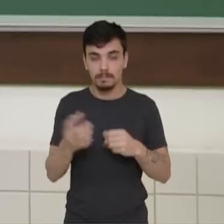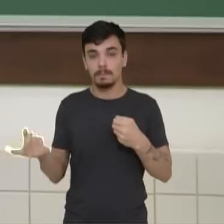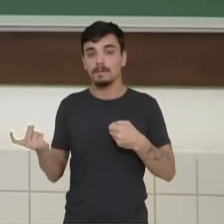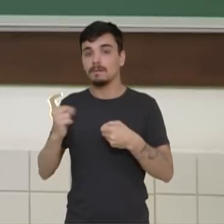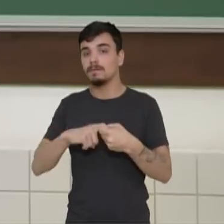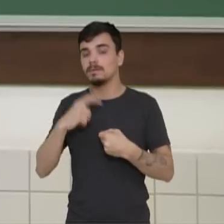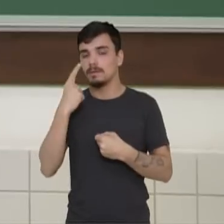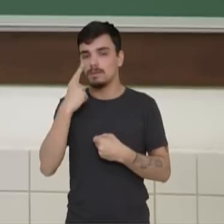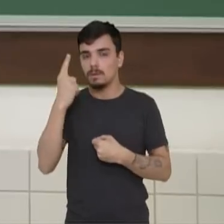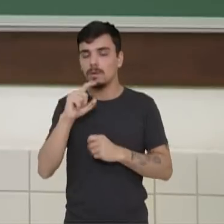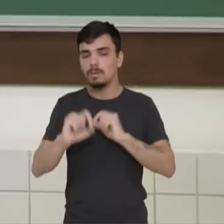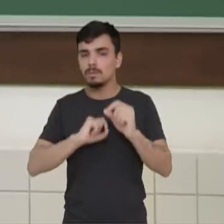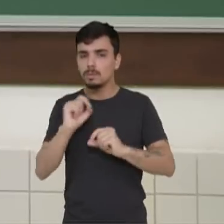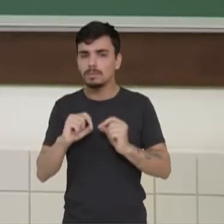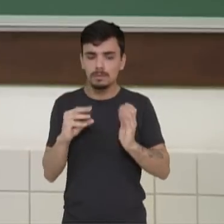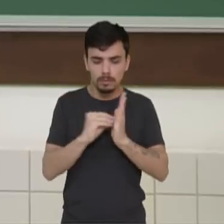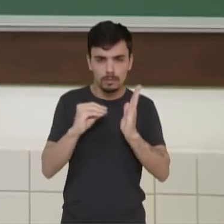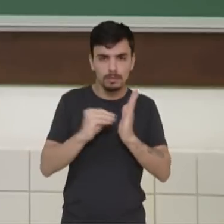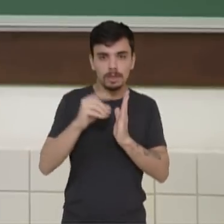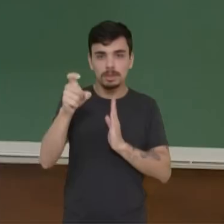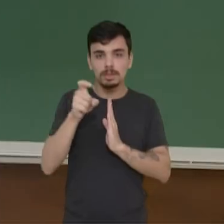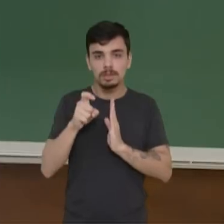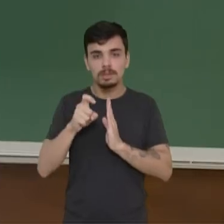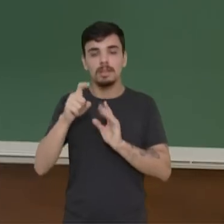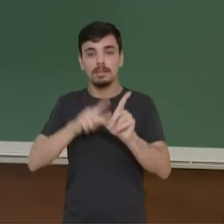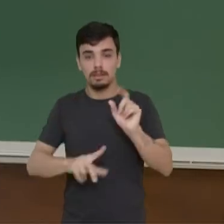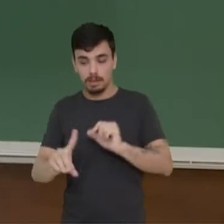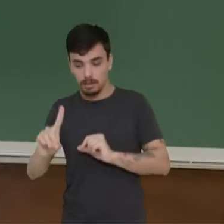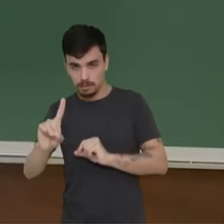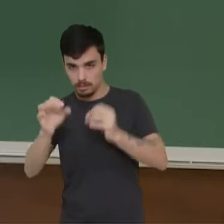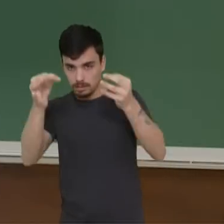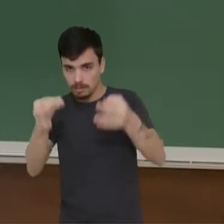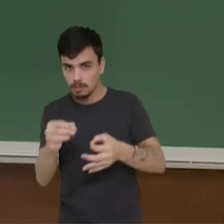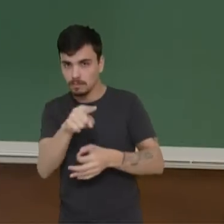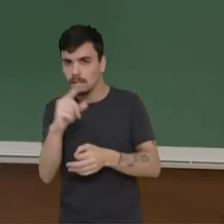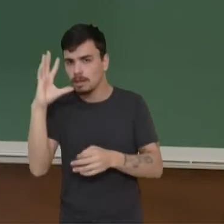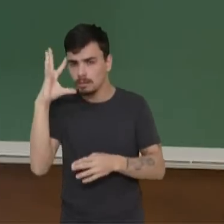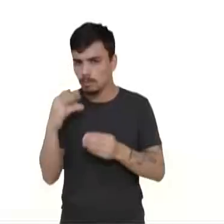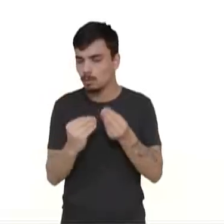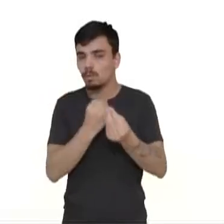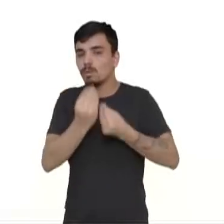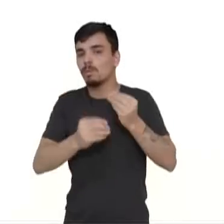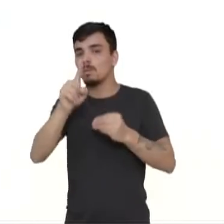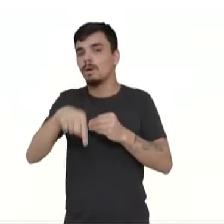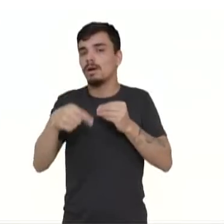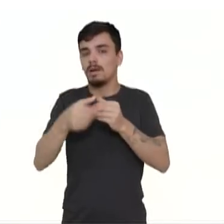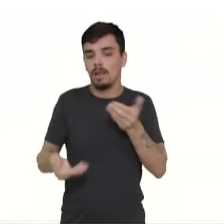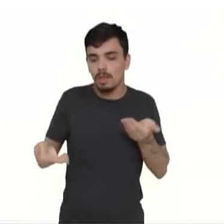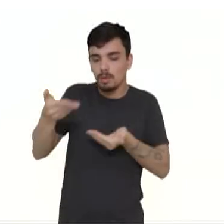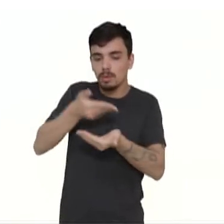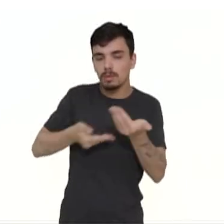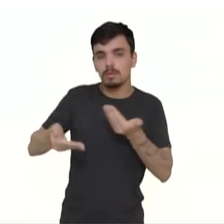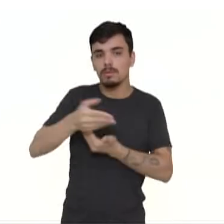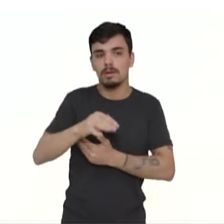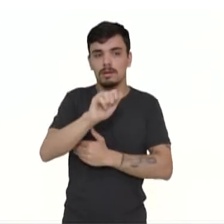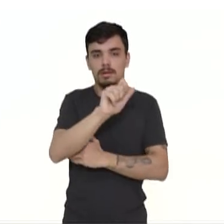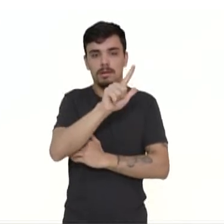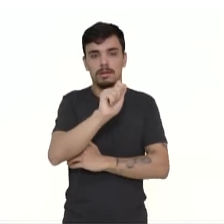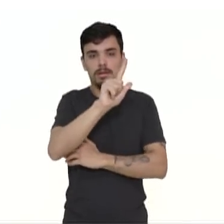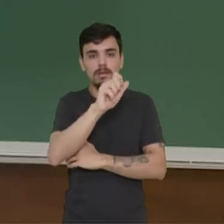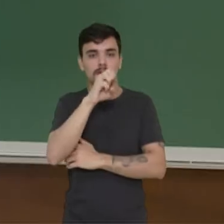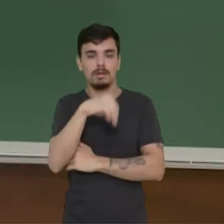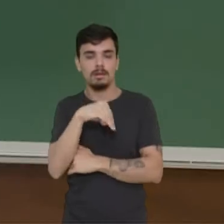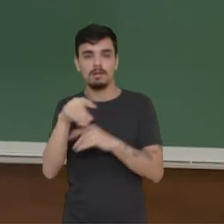Retornando então, pessoal, olha lá, quem marcou um X na letra D, parabéns, conseguiu captar aí, né? O trocadilho alagam e